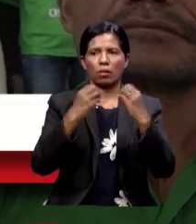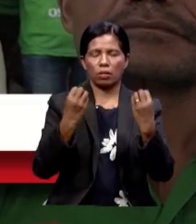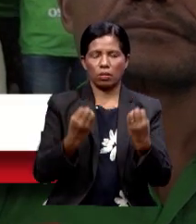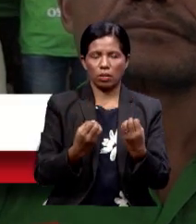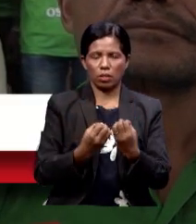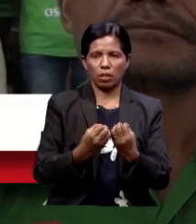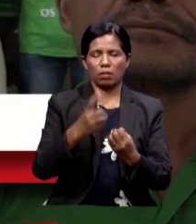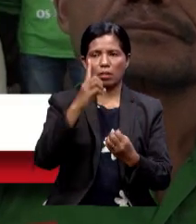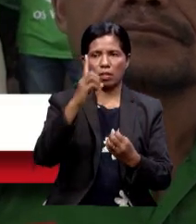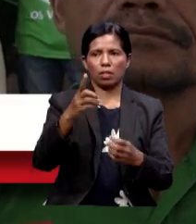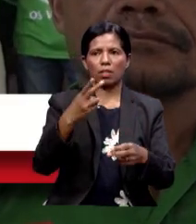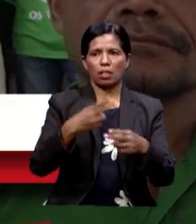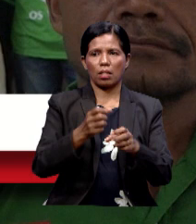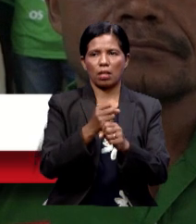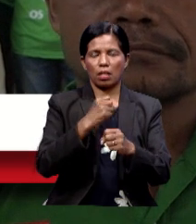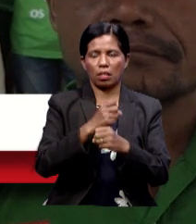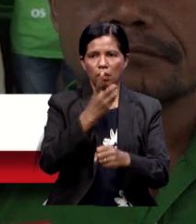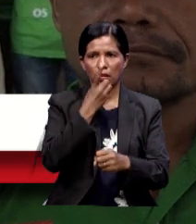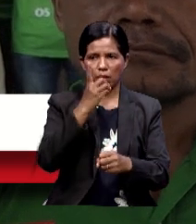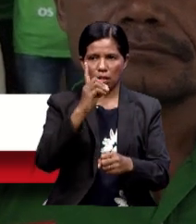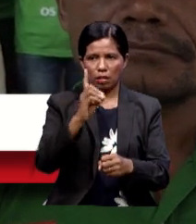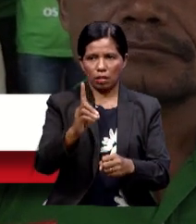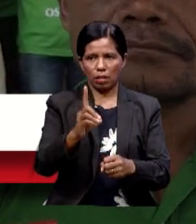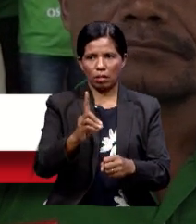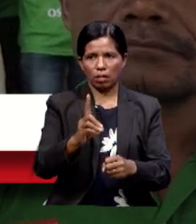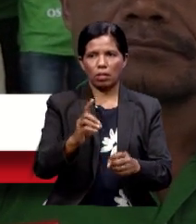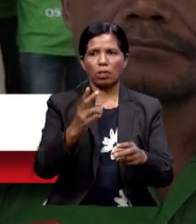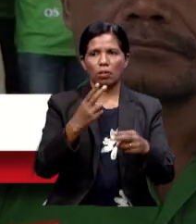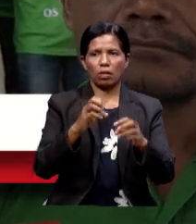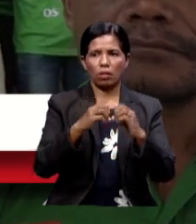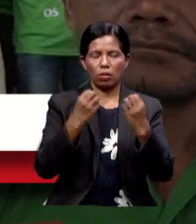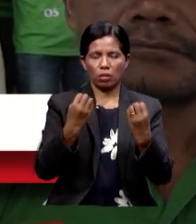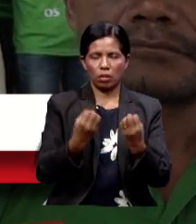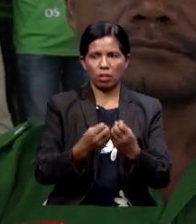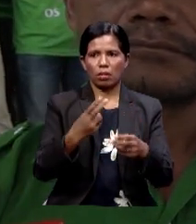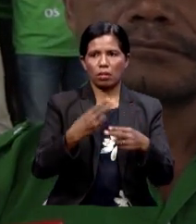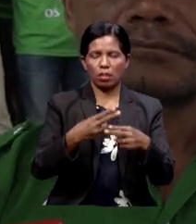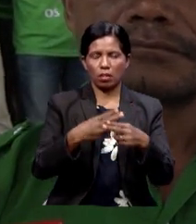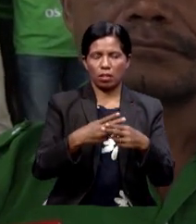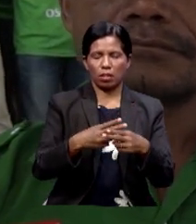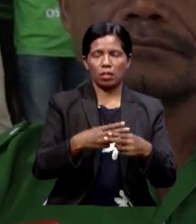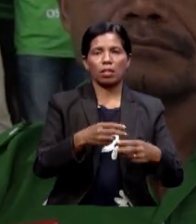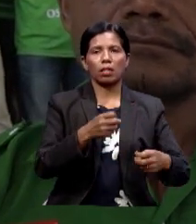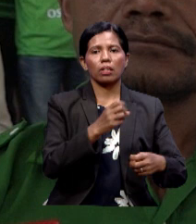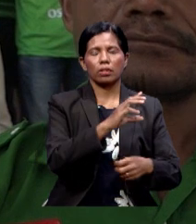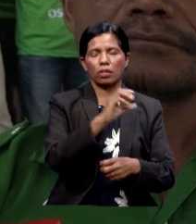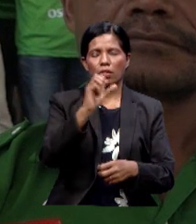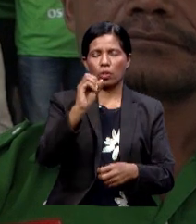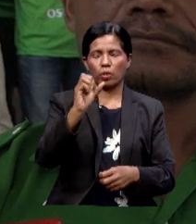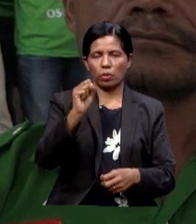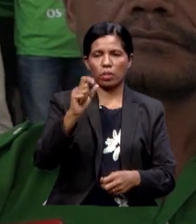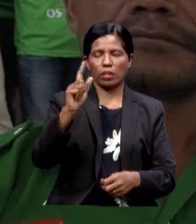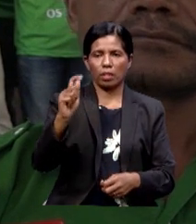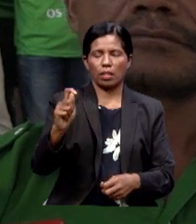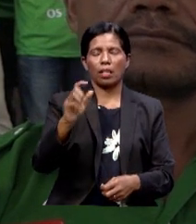ida, halo declaração, organização naran Soldados Tigres Verdes, mai